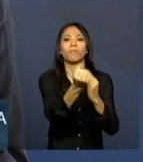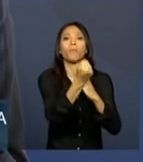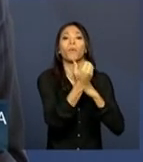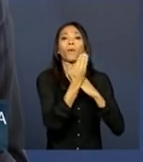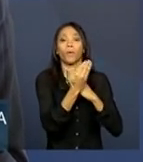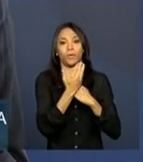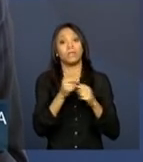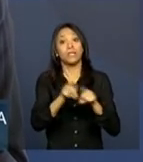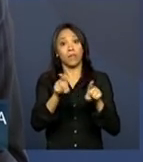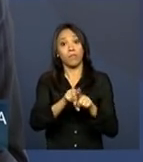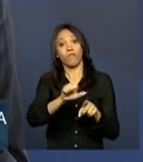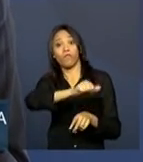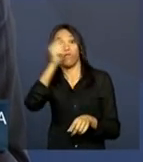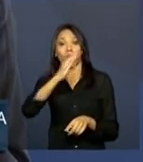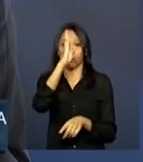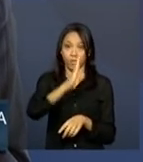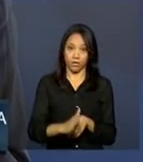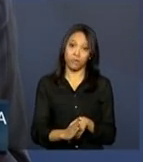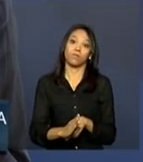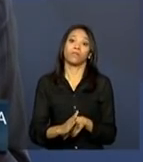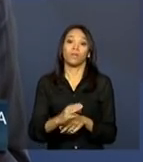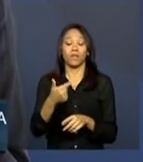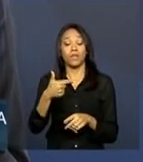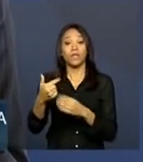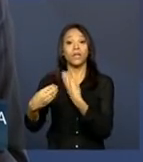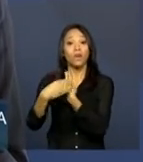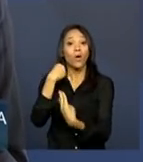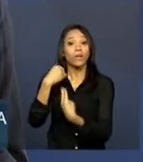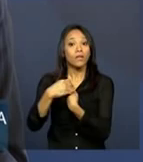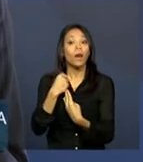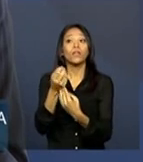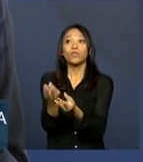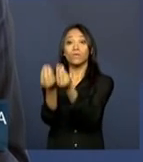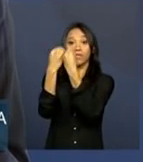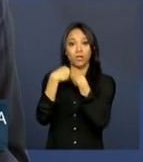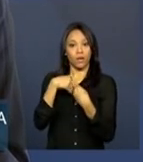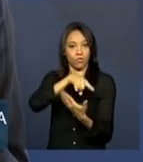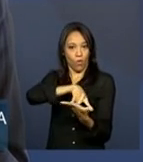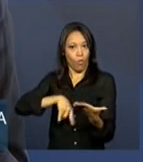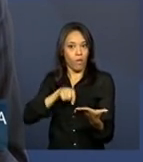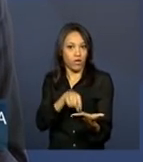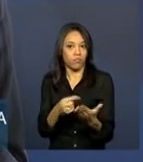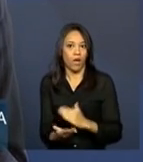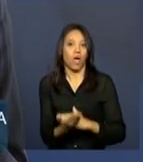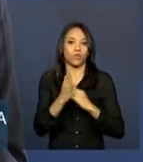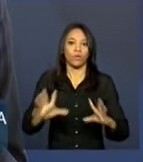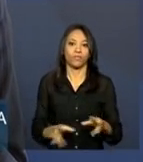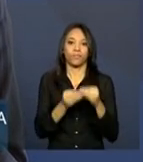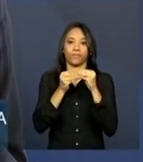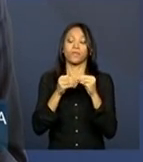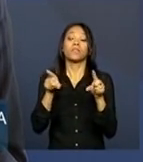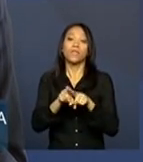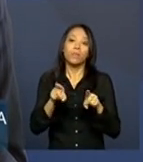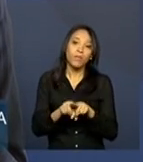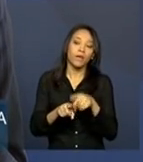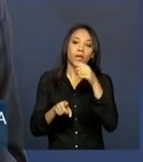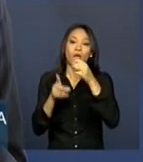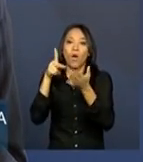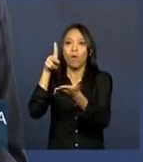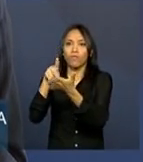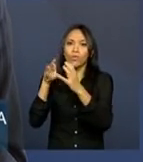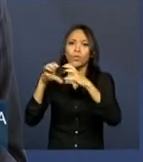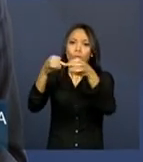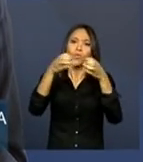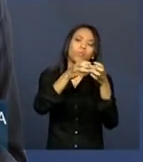estados estrangeiros que nos aportaram importantes documentos e de comissões da Verdade estaduais municipais e